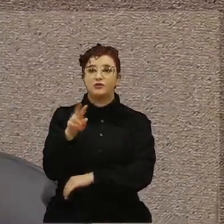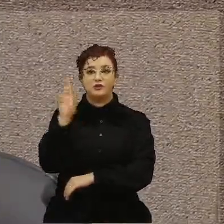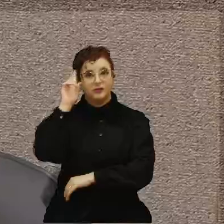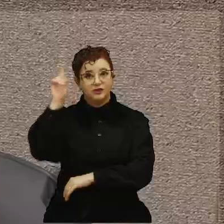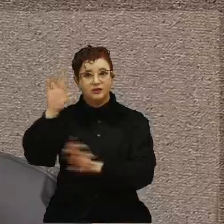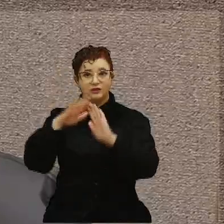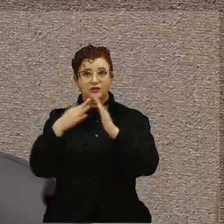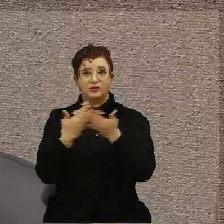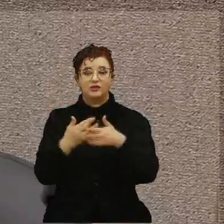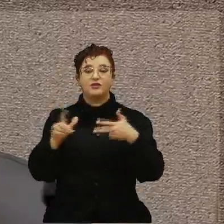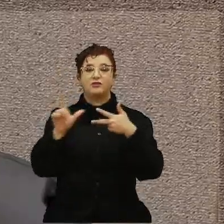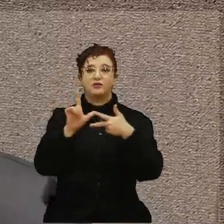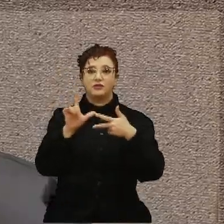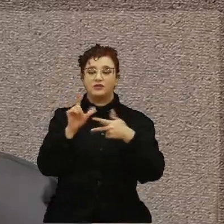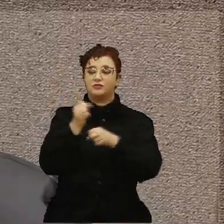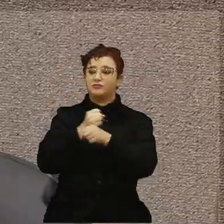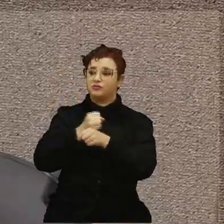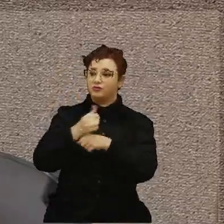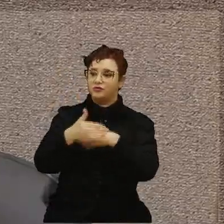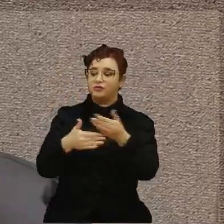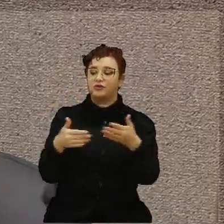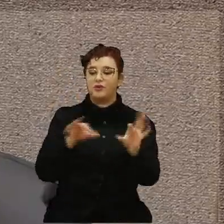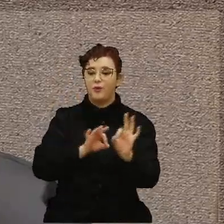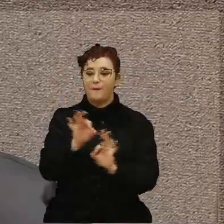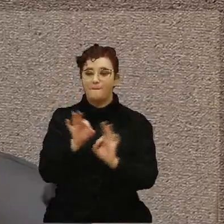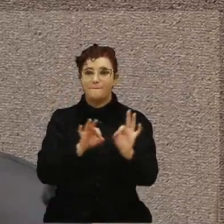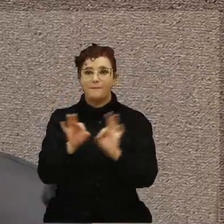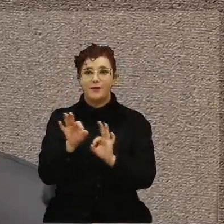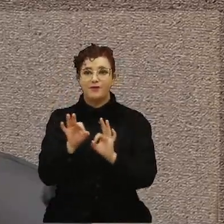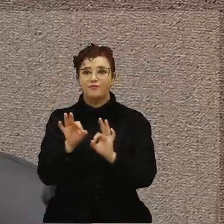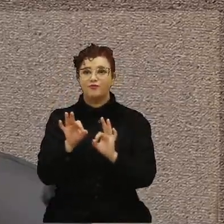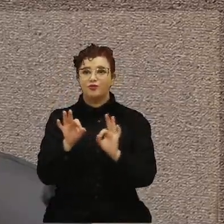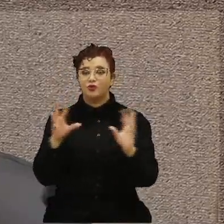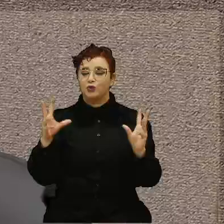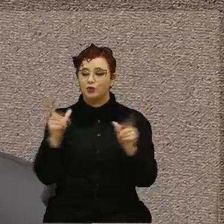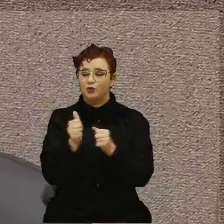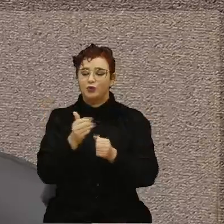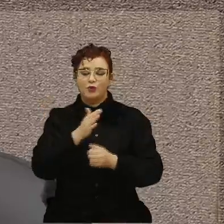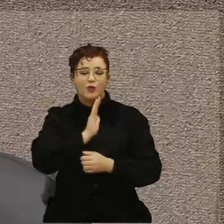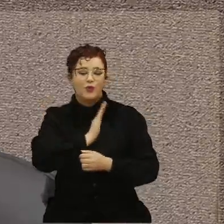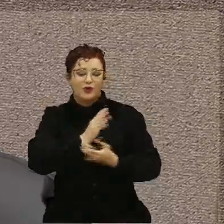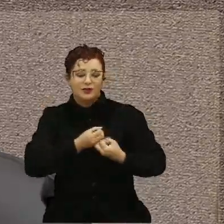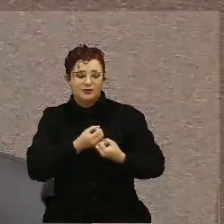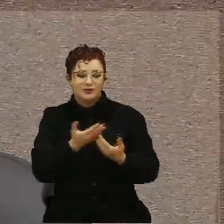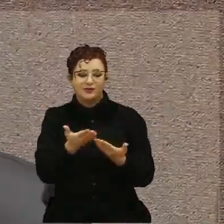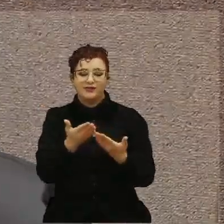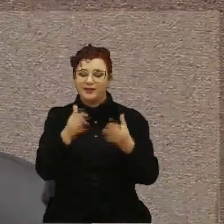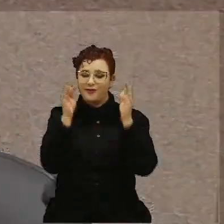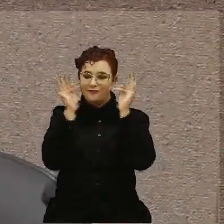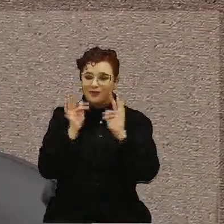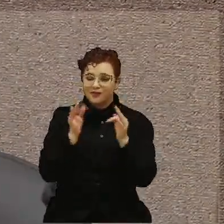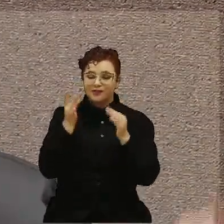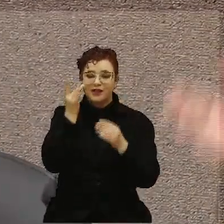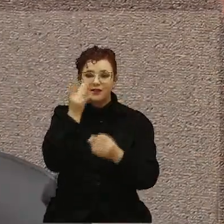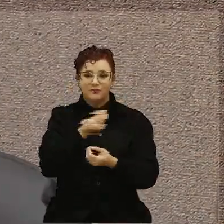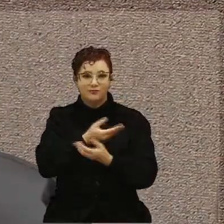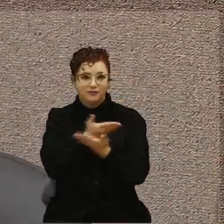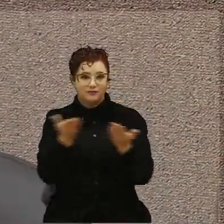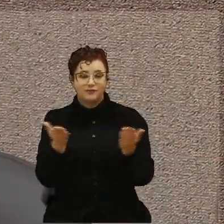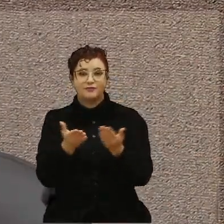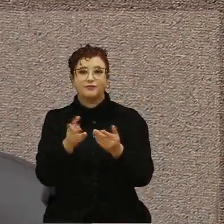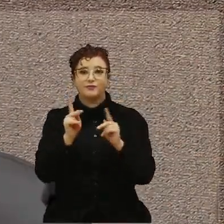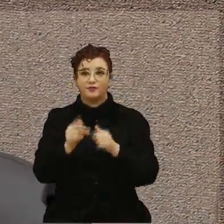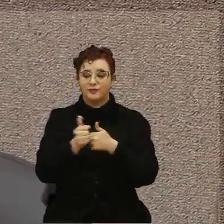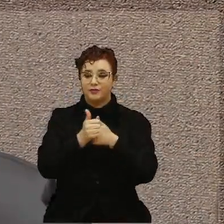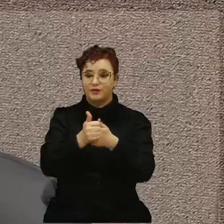Escola Legislativa aqui da casa por alguns anos e esse programa tem totalmente o meu coração, então uma alegria ter vocês aqui. As que vão me acompanhar,